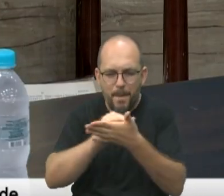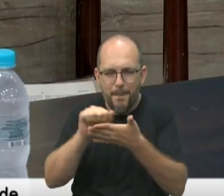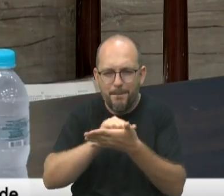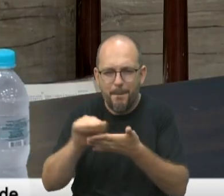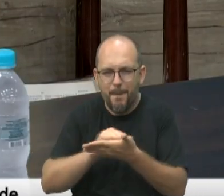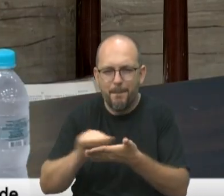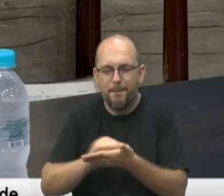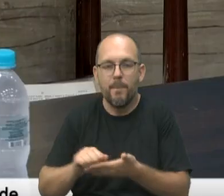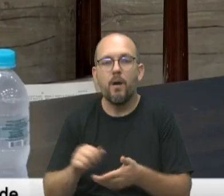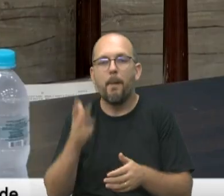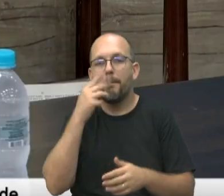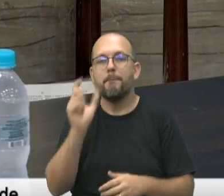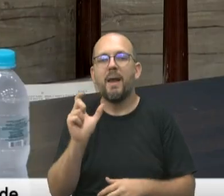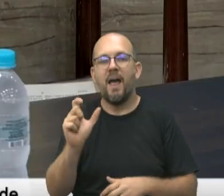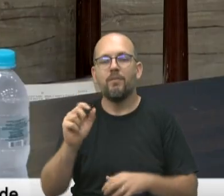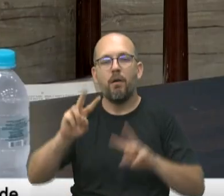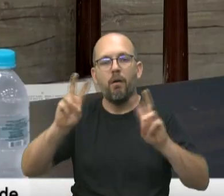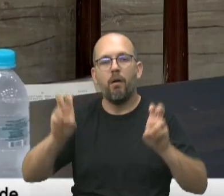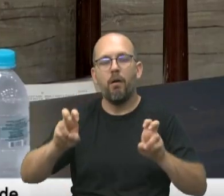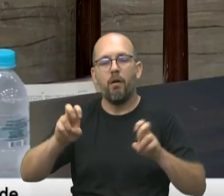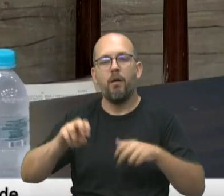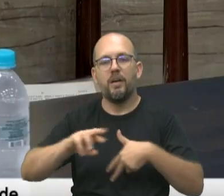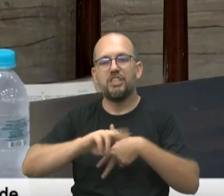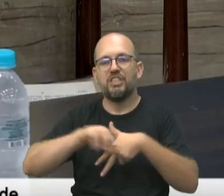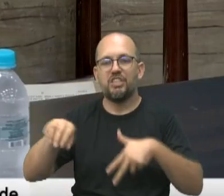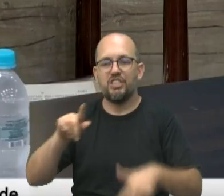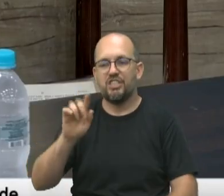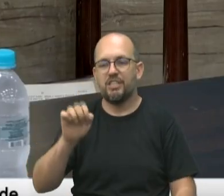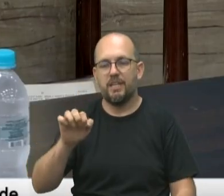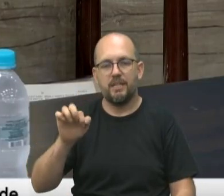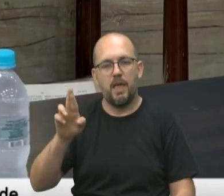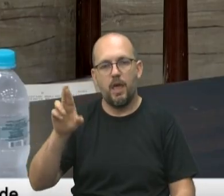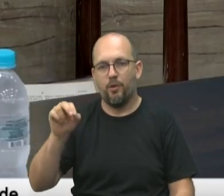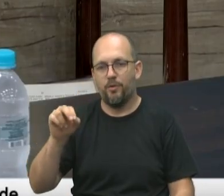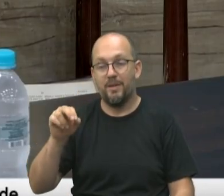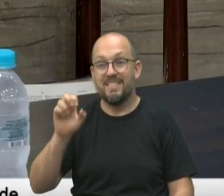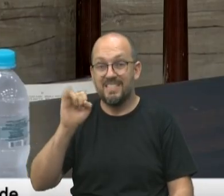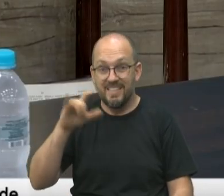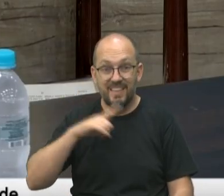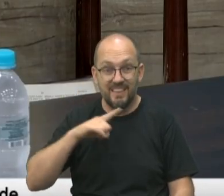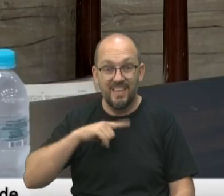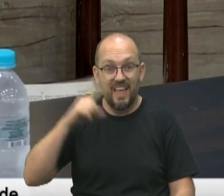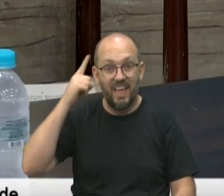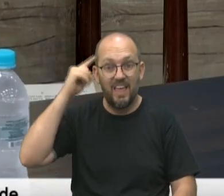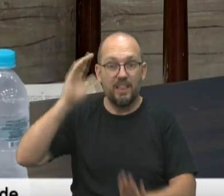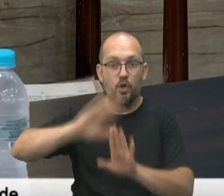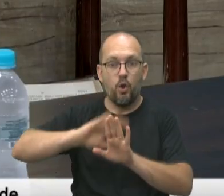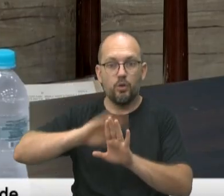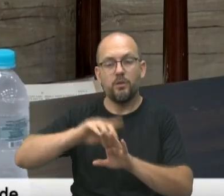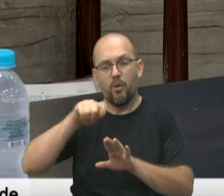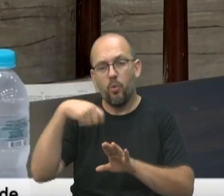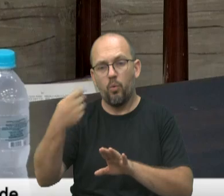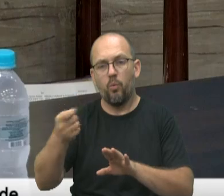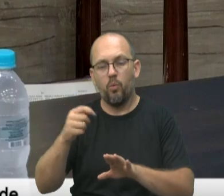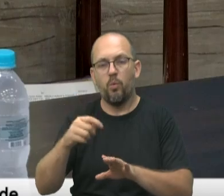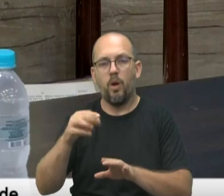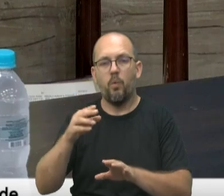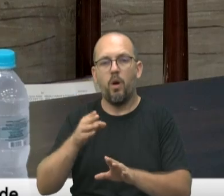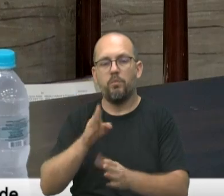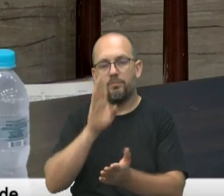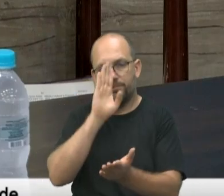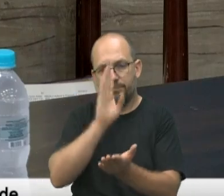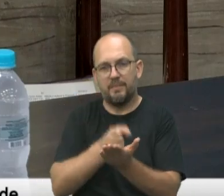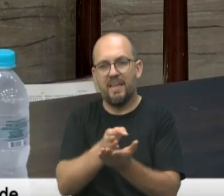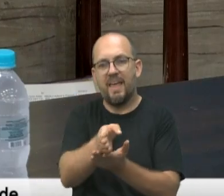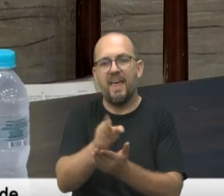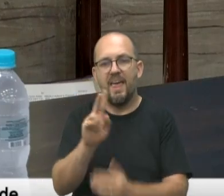a suposta ideologia de gênero. Que se existe alguma ideologia de gênero é a heteronormatividade, que é uma ideologia que é imposta para